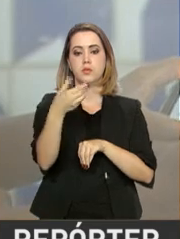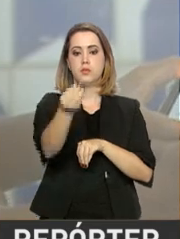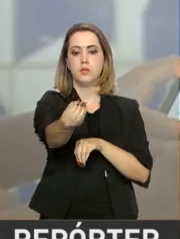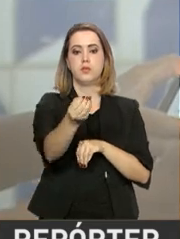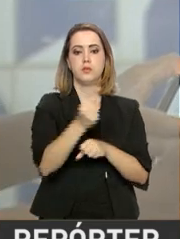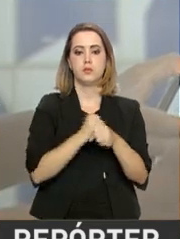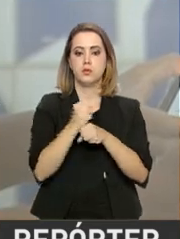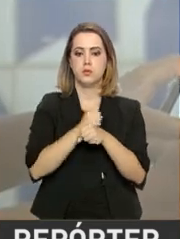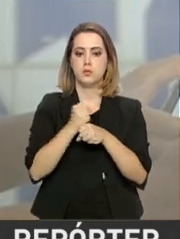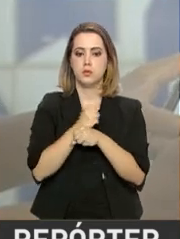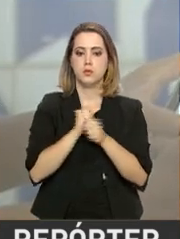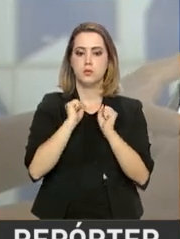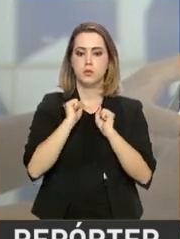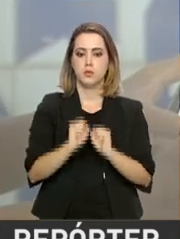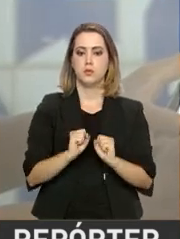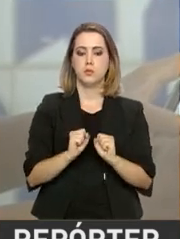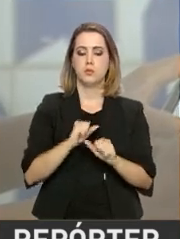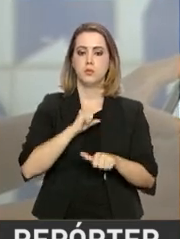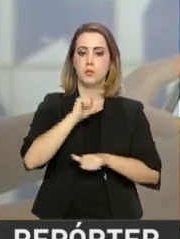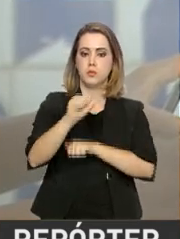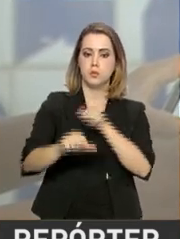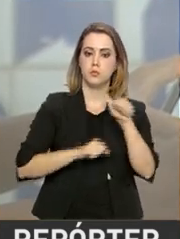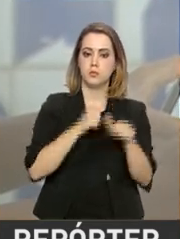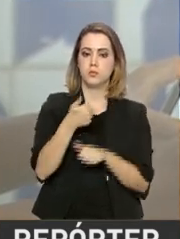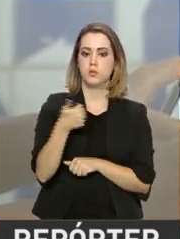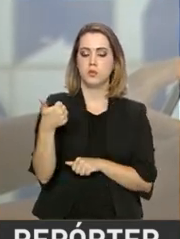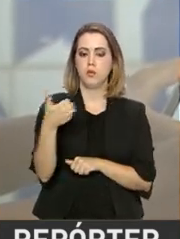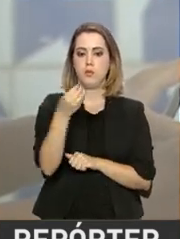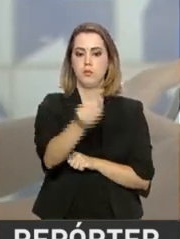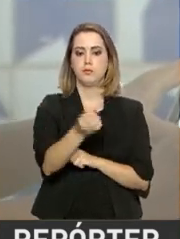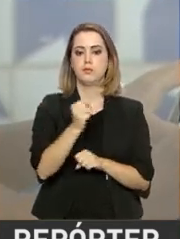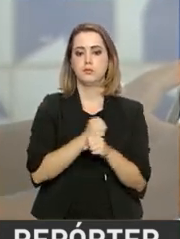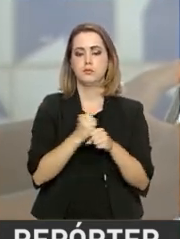anos pode mudar com 10